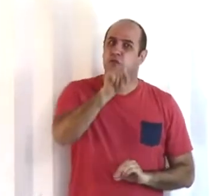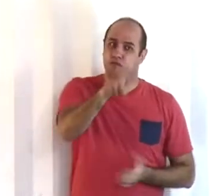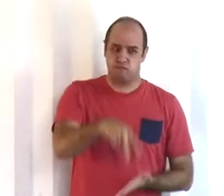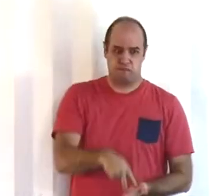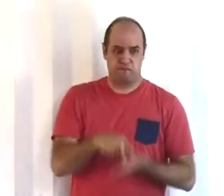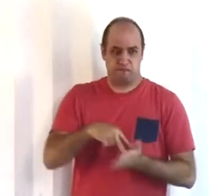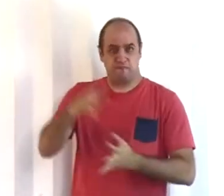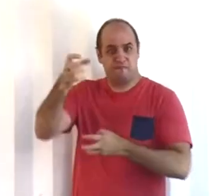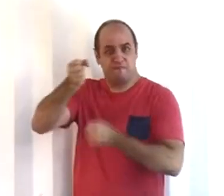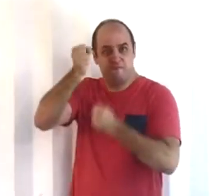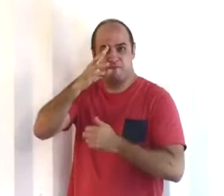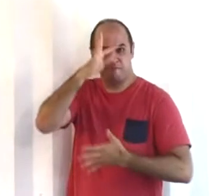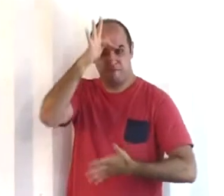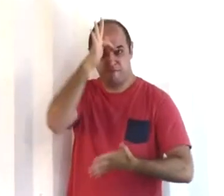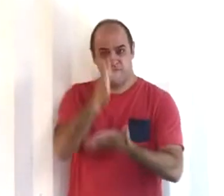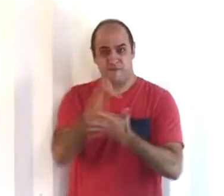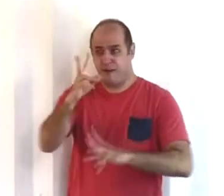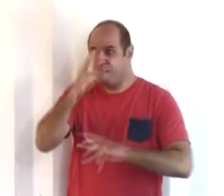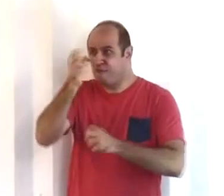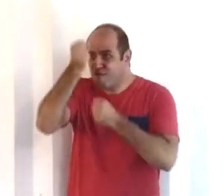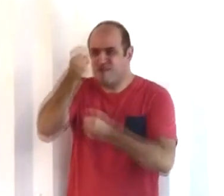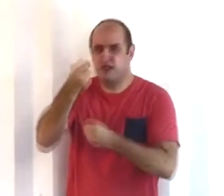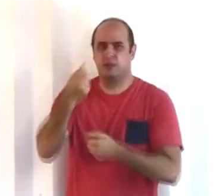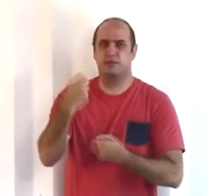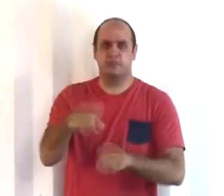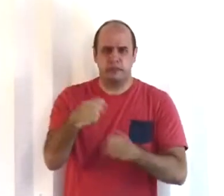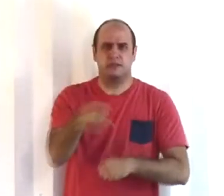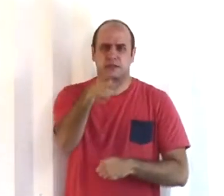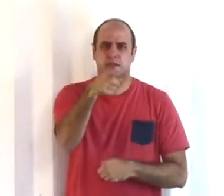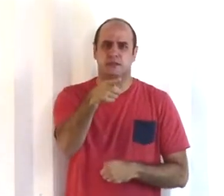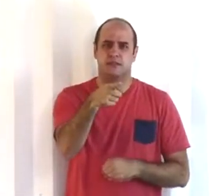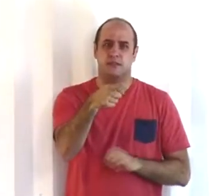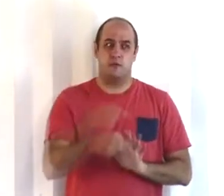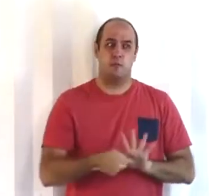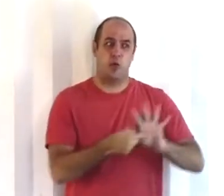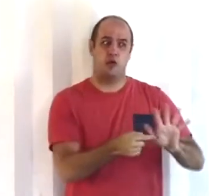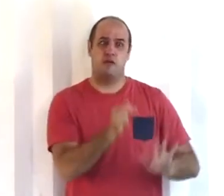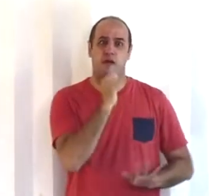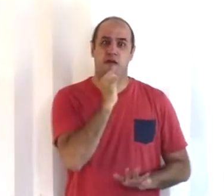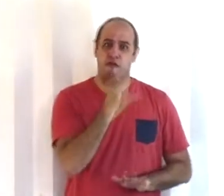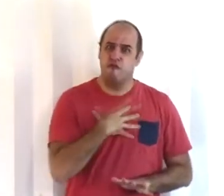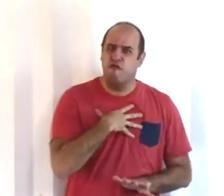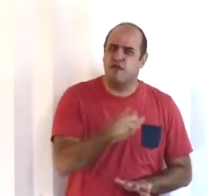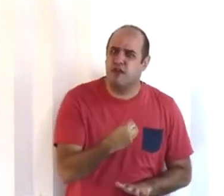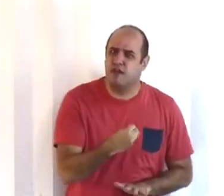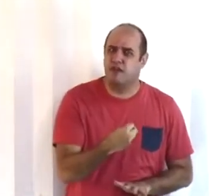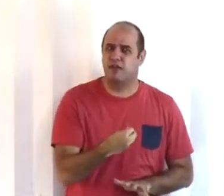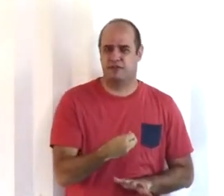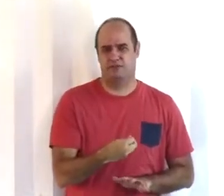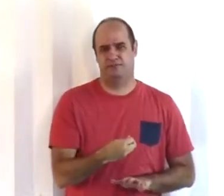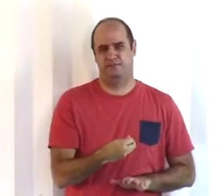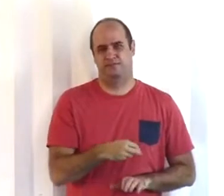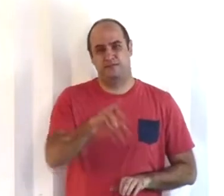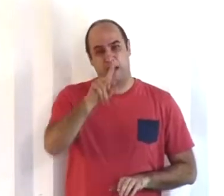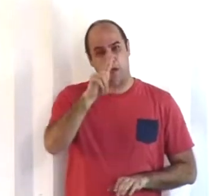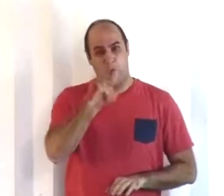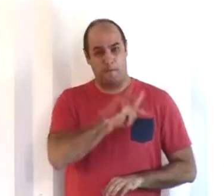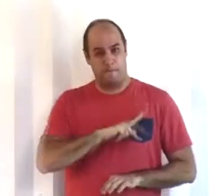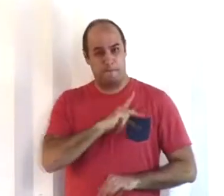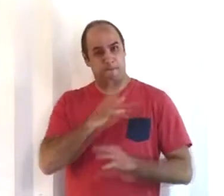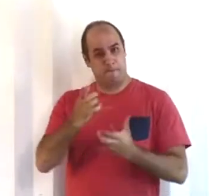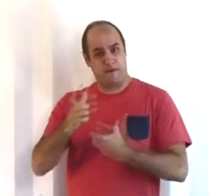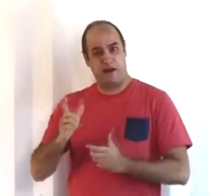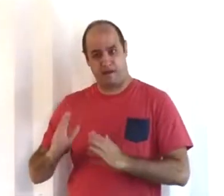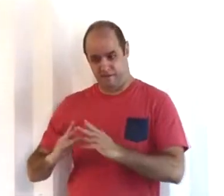casa. Ajude o seu filho com a firmeza na fé. Era isso que Paulo queria que os filipenses tivessem